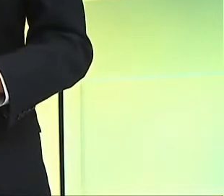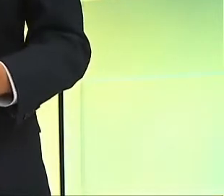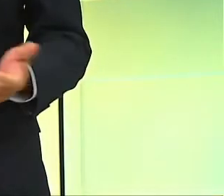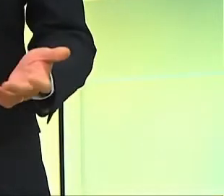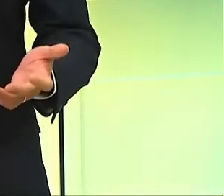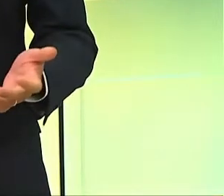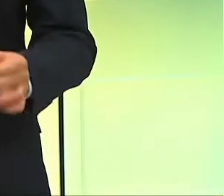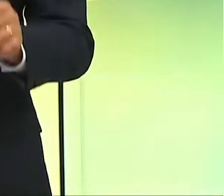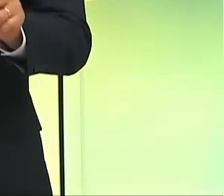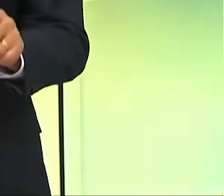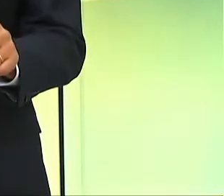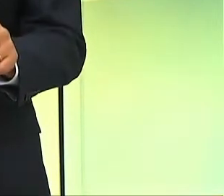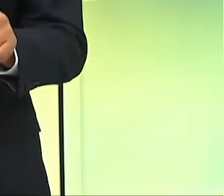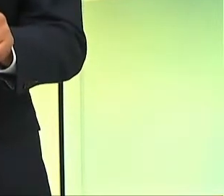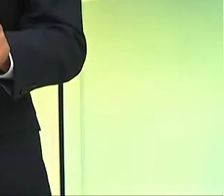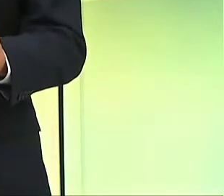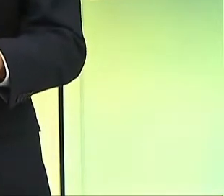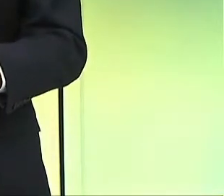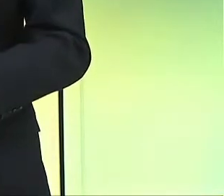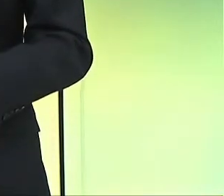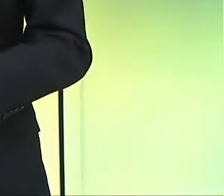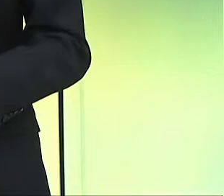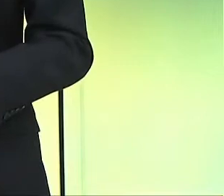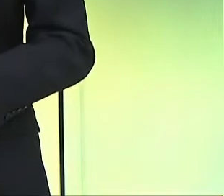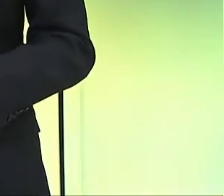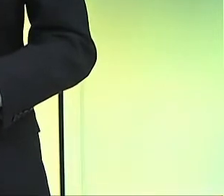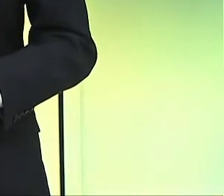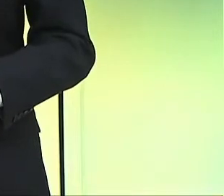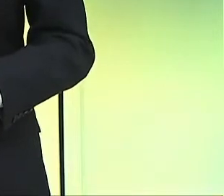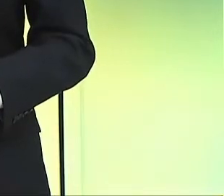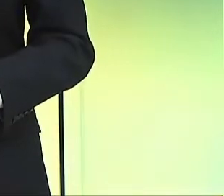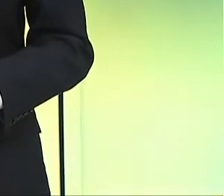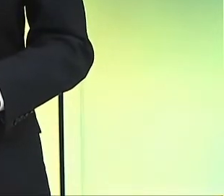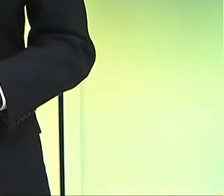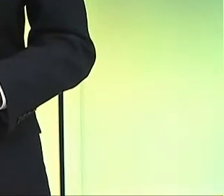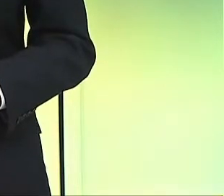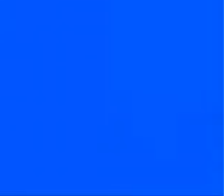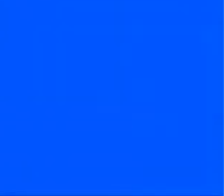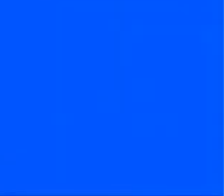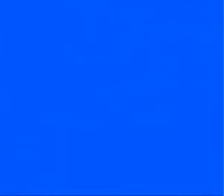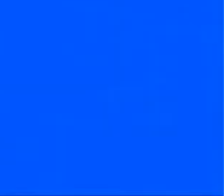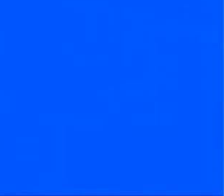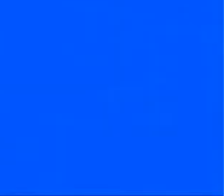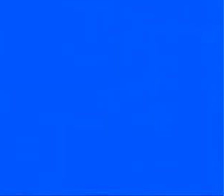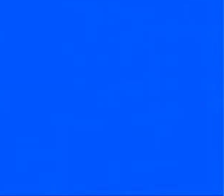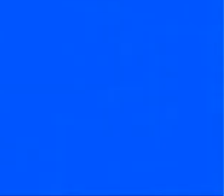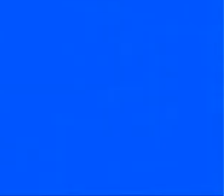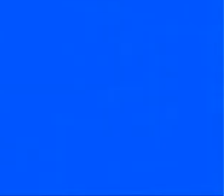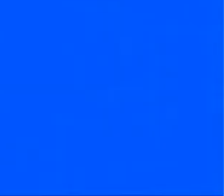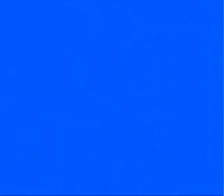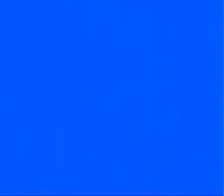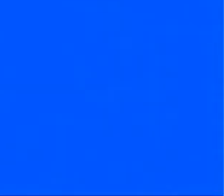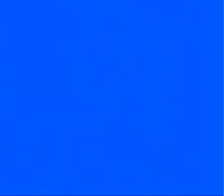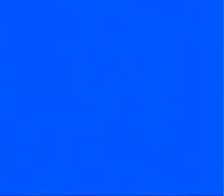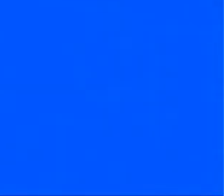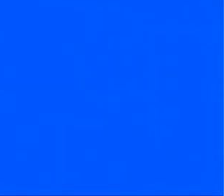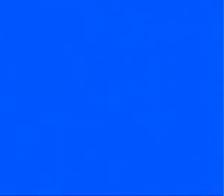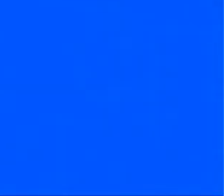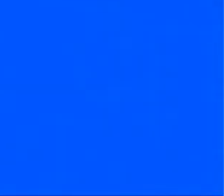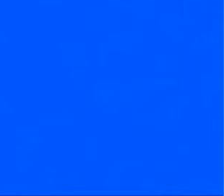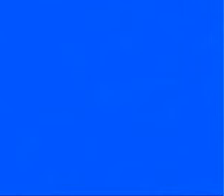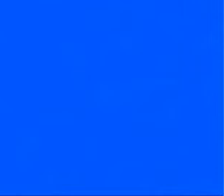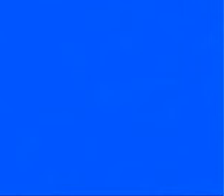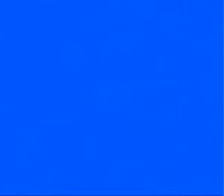espero você no Jornal Hoje, 1h25, logo depois da propaganda eleitoral obrigatória. Interrompemos nossa programação